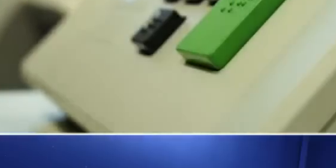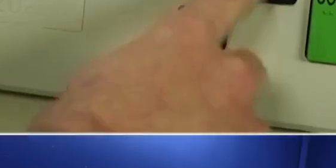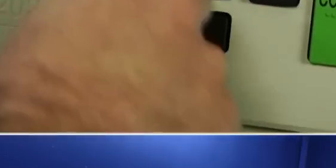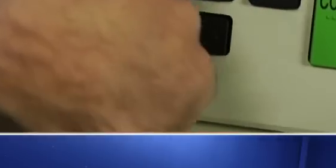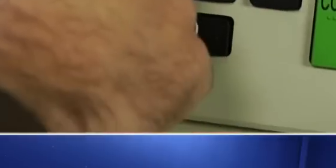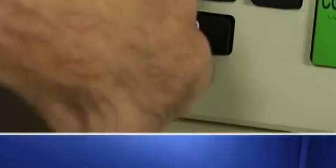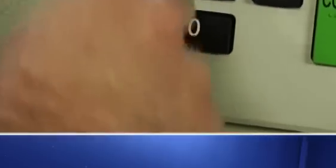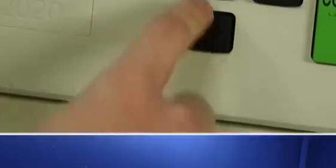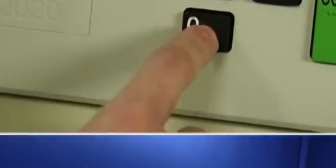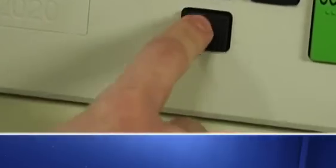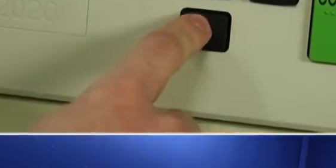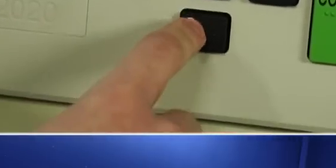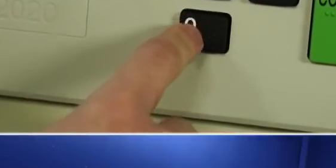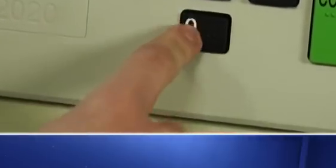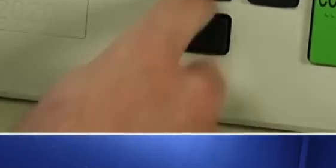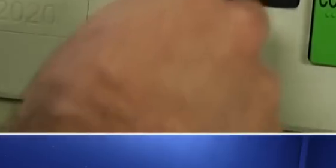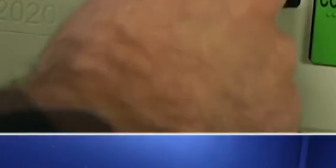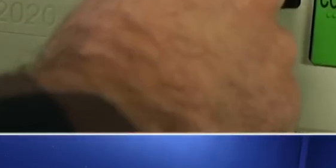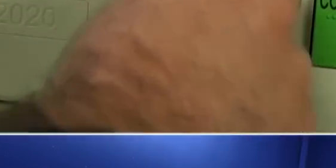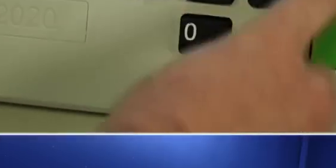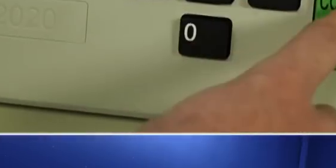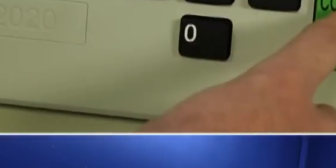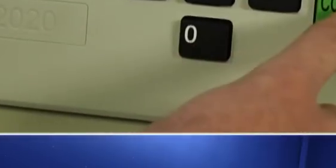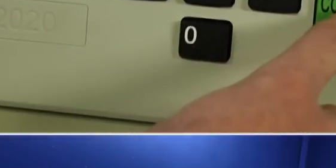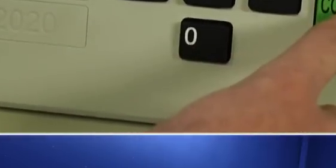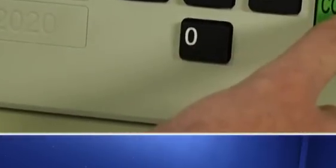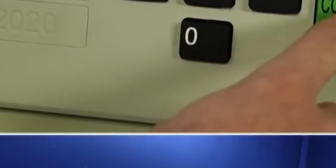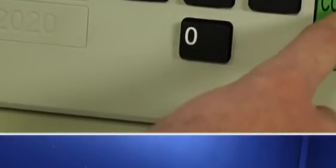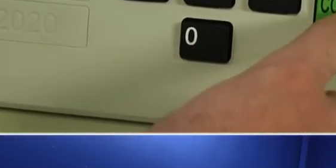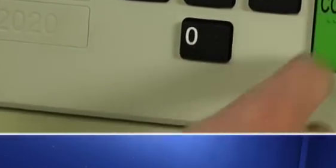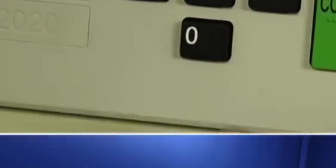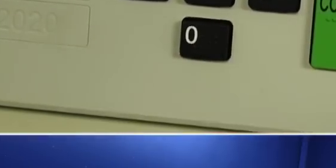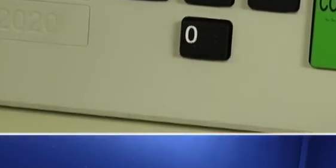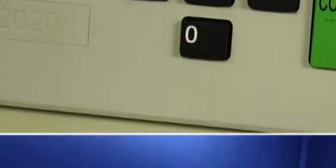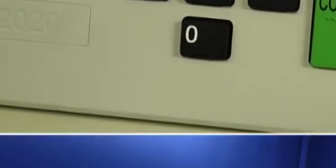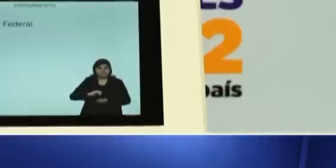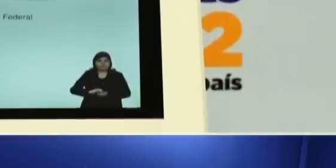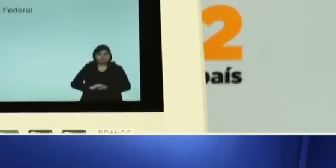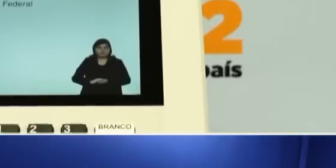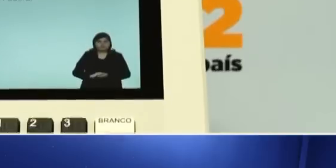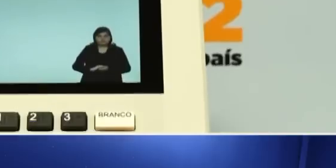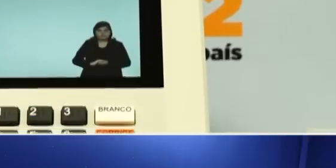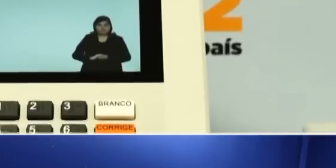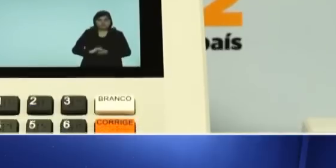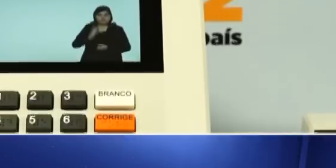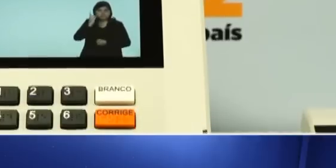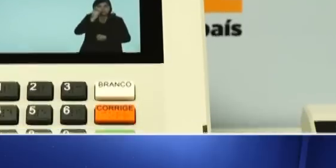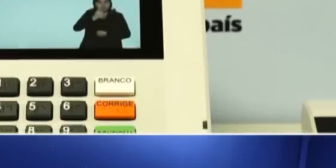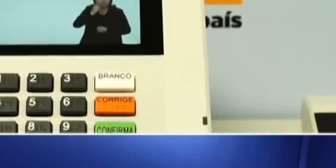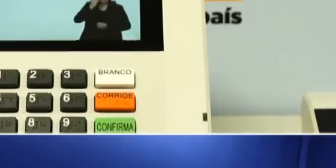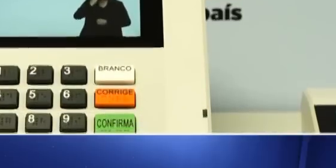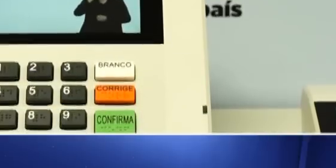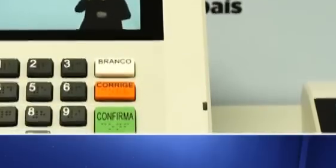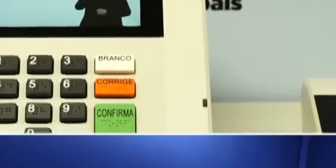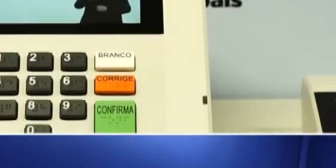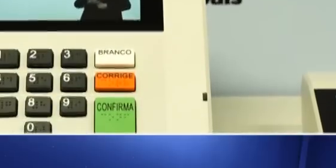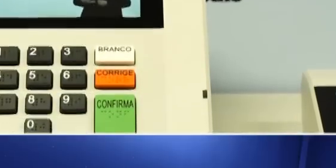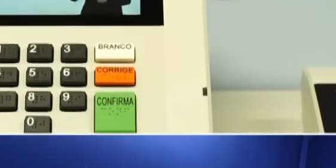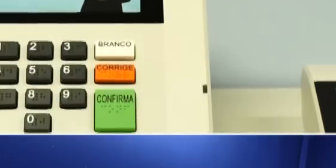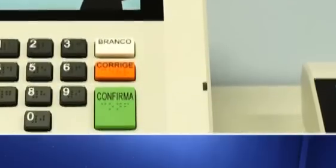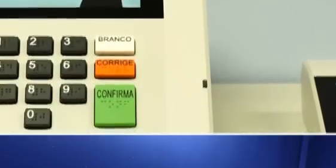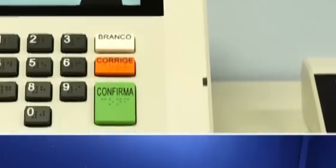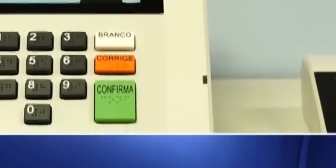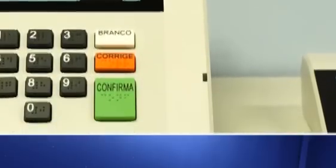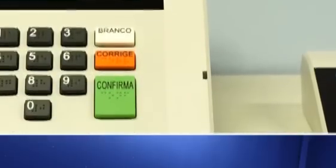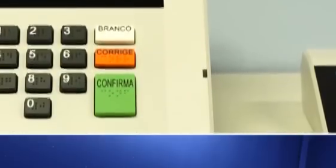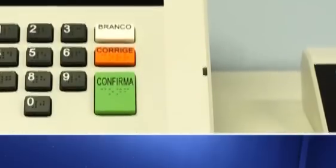A ou para não votar no candidato B. Da mesma coisa, se eu posso tentar comprar o voto branco, tentar comprar o voto nulo, também